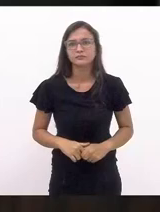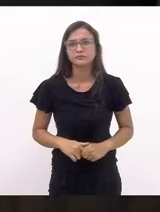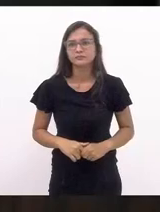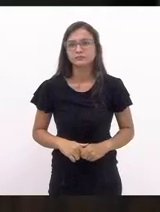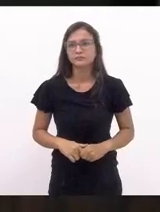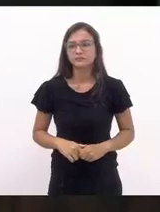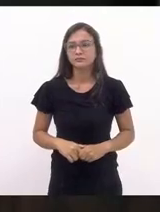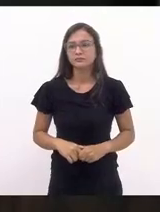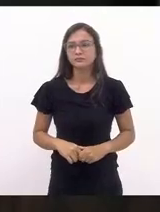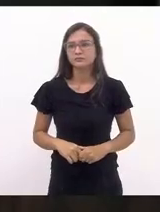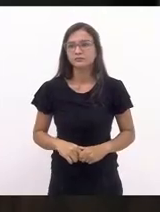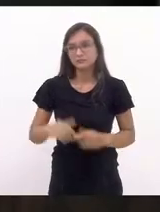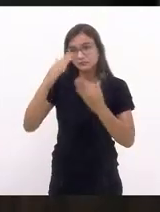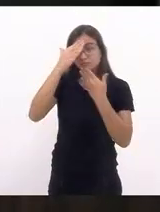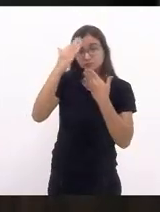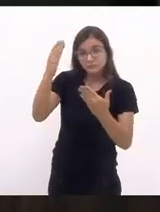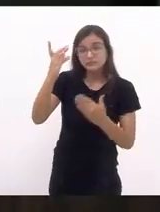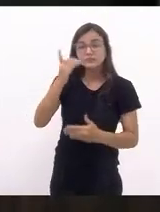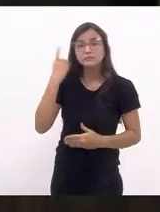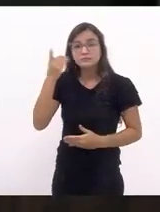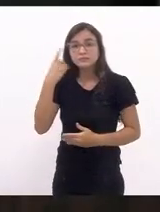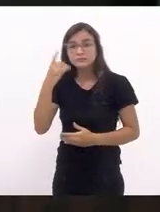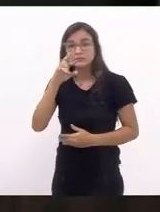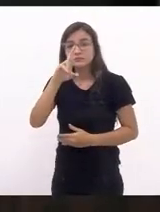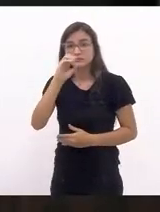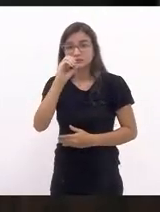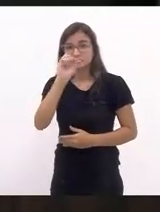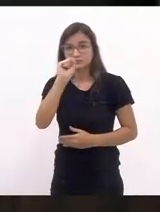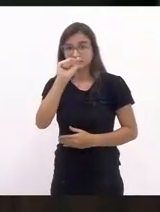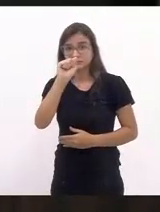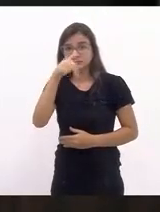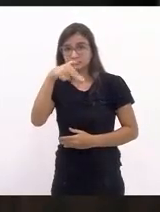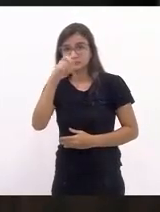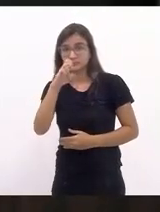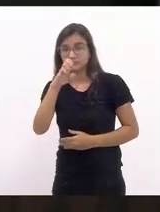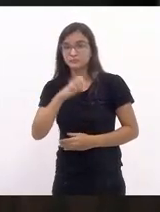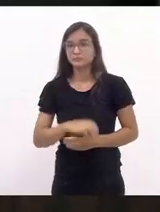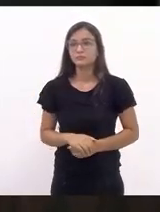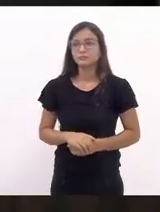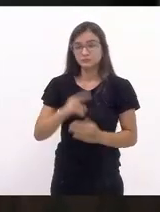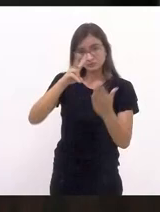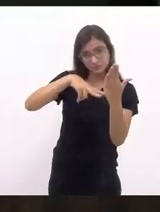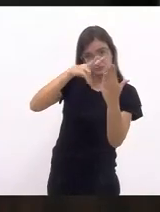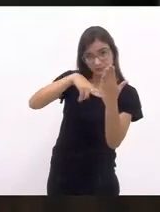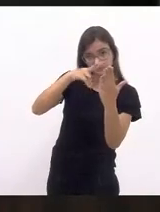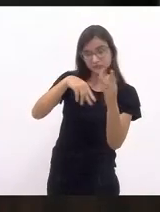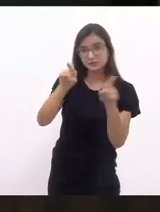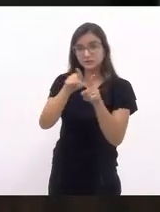e eu disse a deputada Rosane é uma leitura e convida as deputadas luzinha